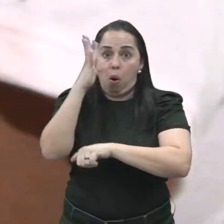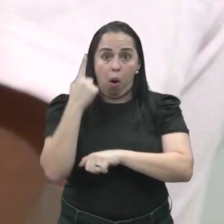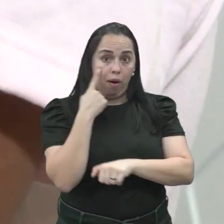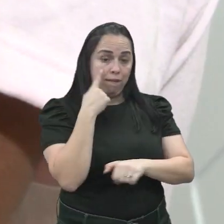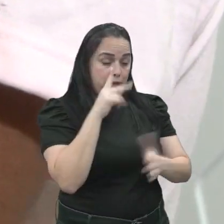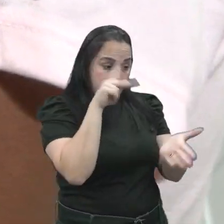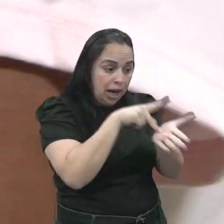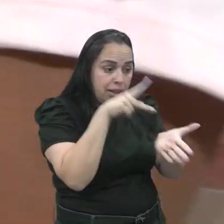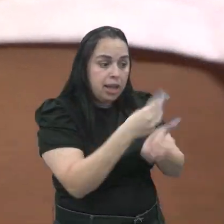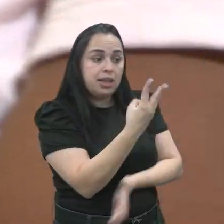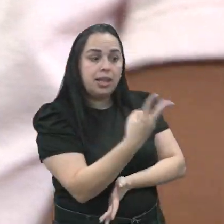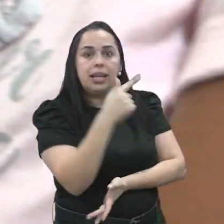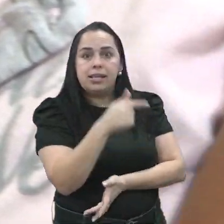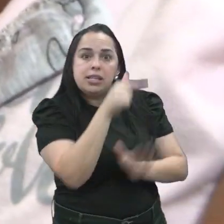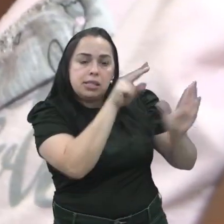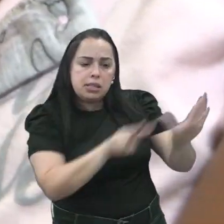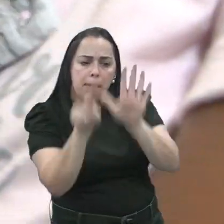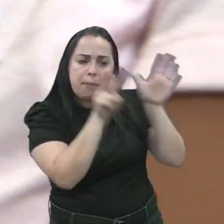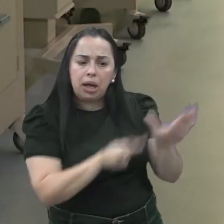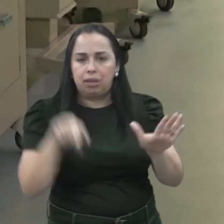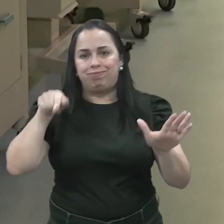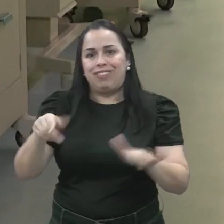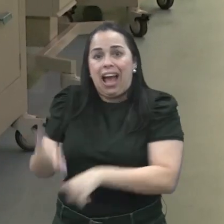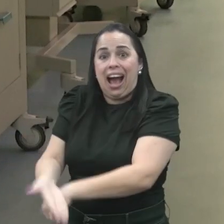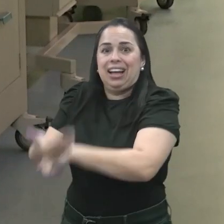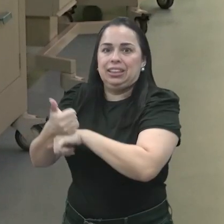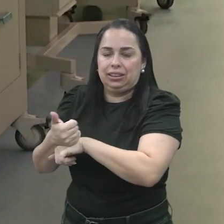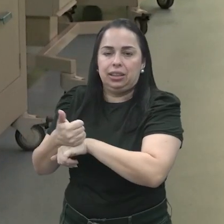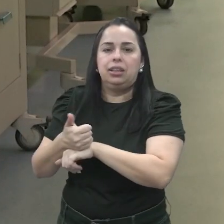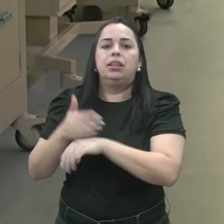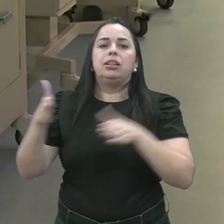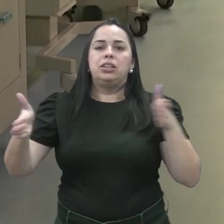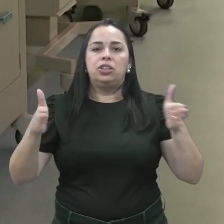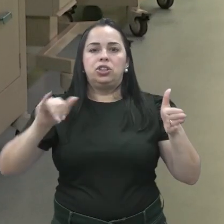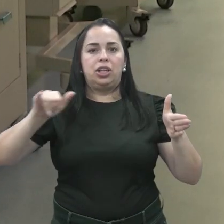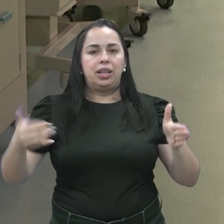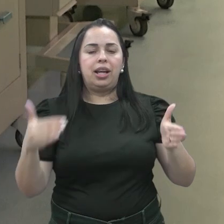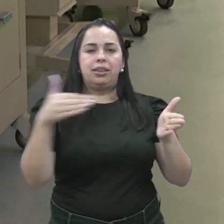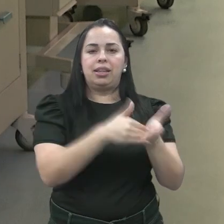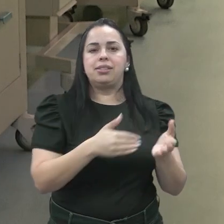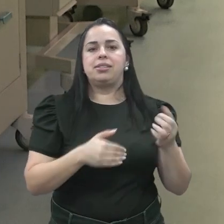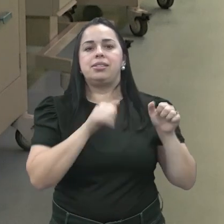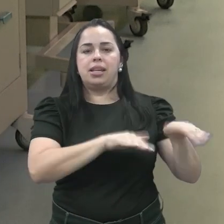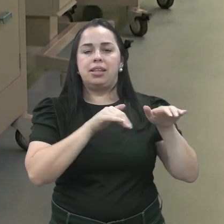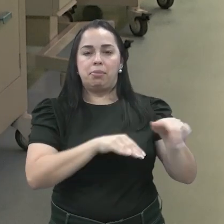antes das 37 semanas de gestação. Em São José dos Campos, de janeiro a setembro de